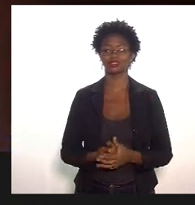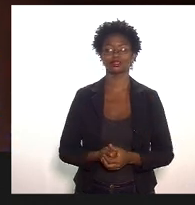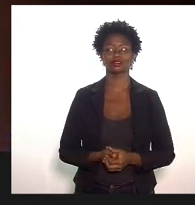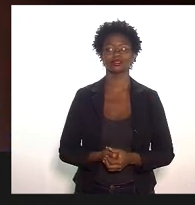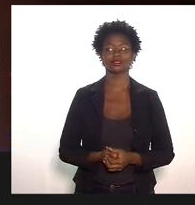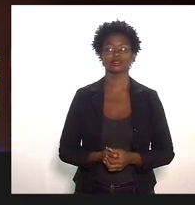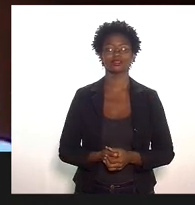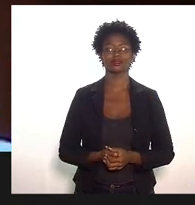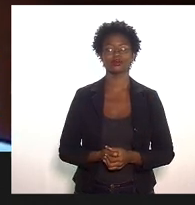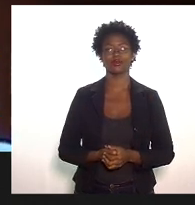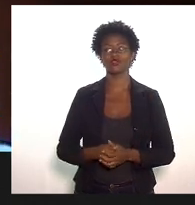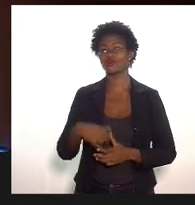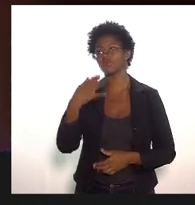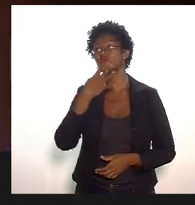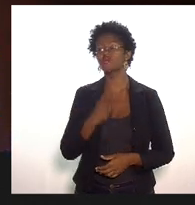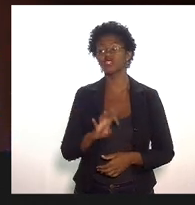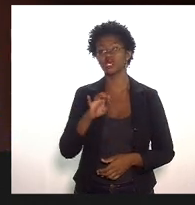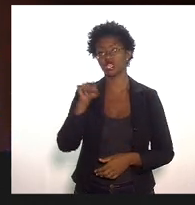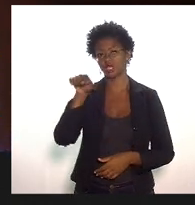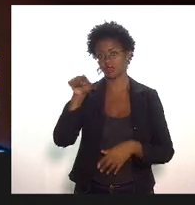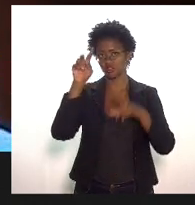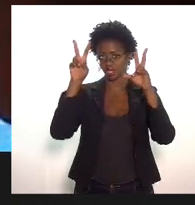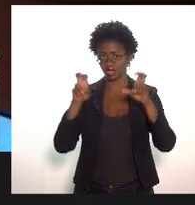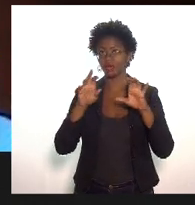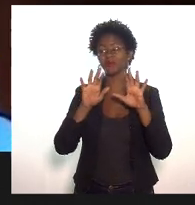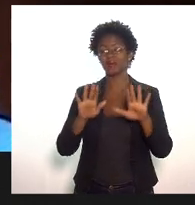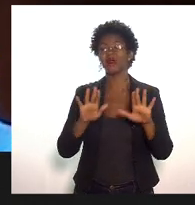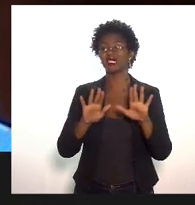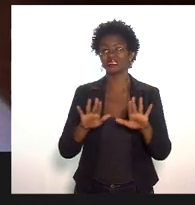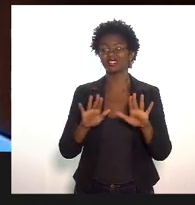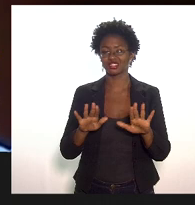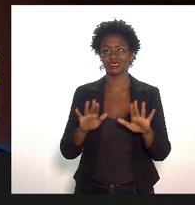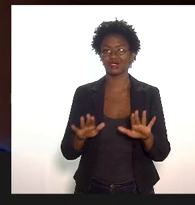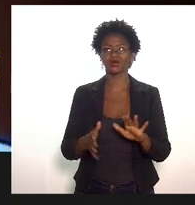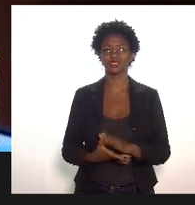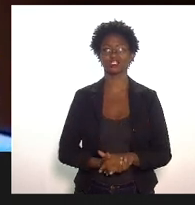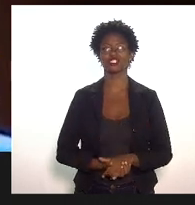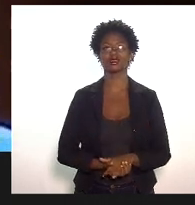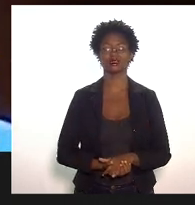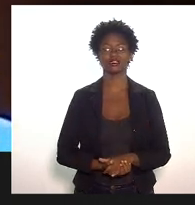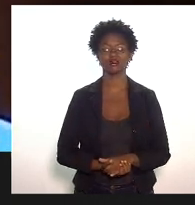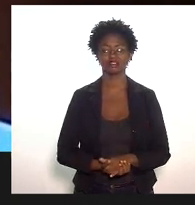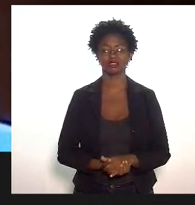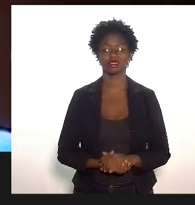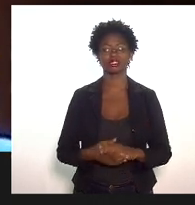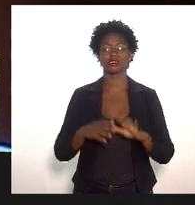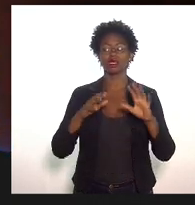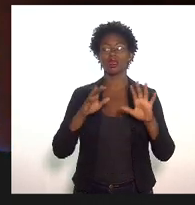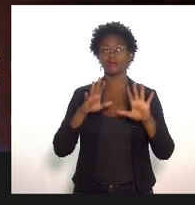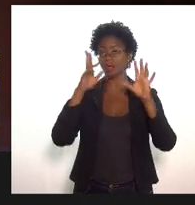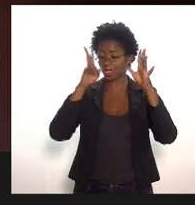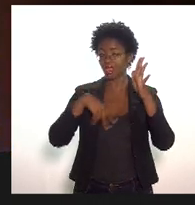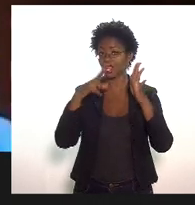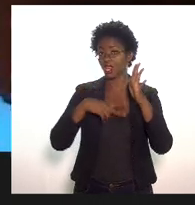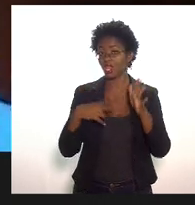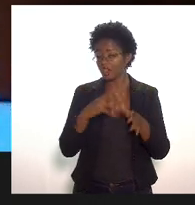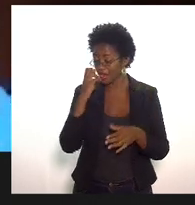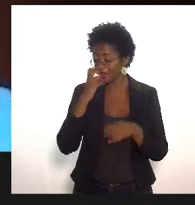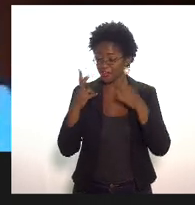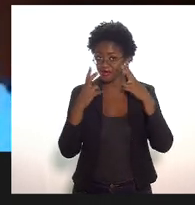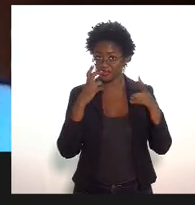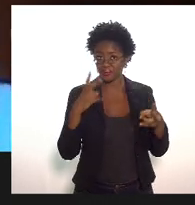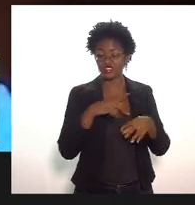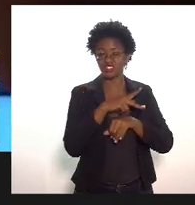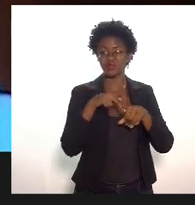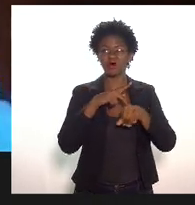da matéria, mas assim, tudo que eu andei lendo a respeito me fez crer que, em vários países do mundo, independentemente